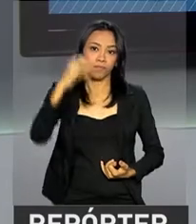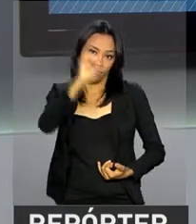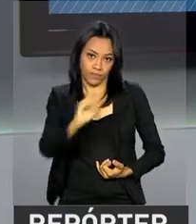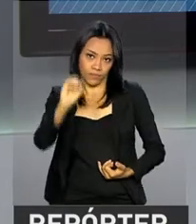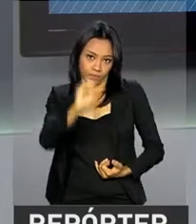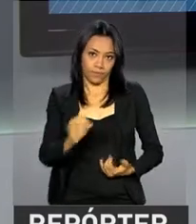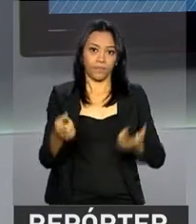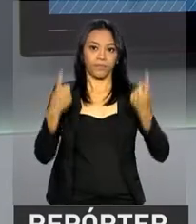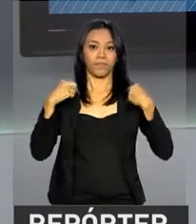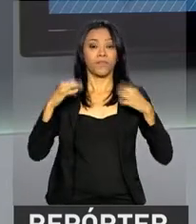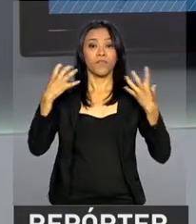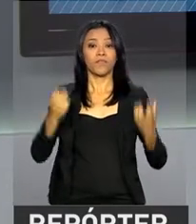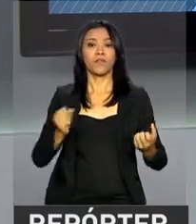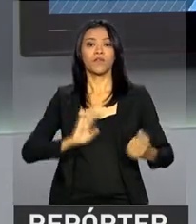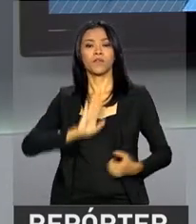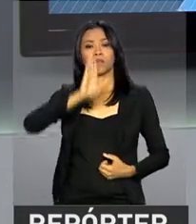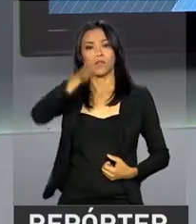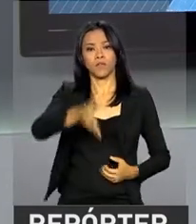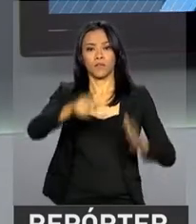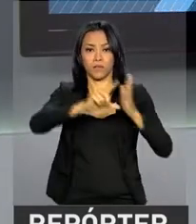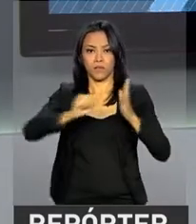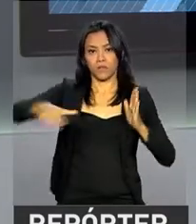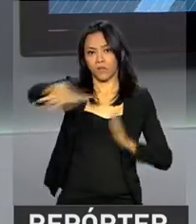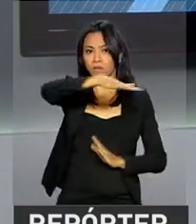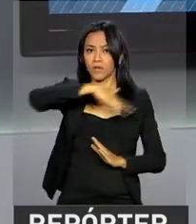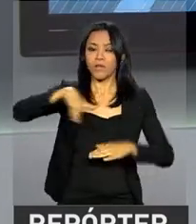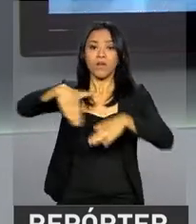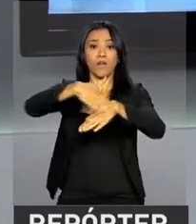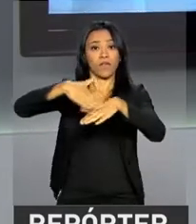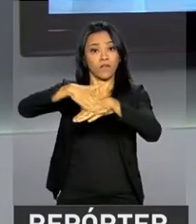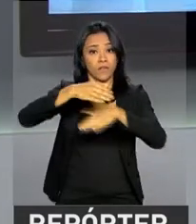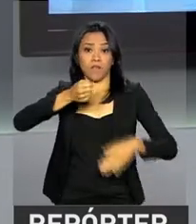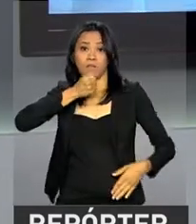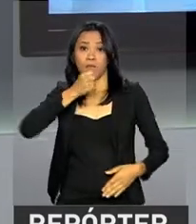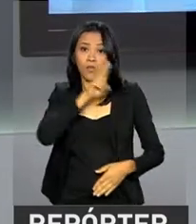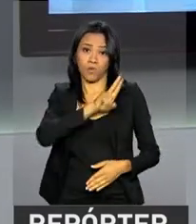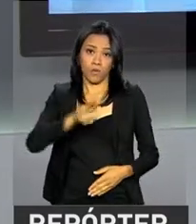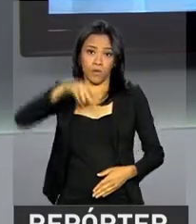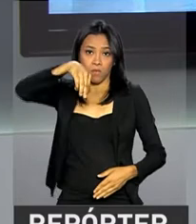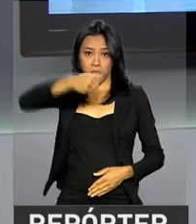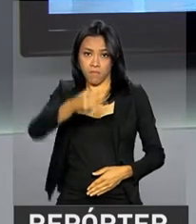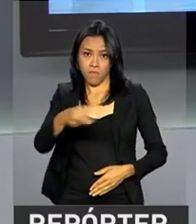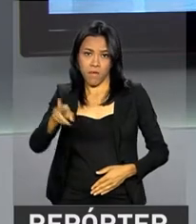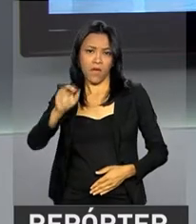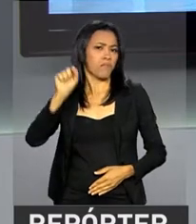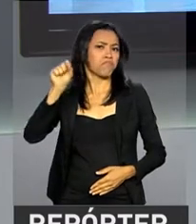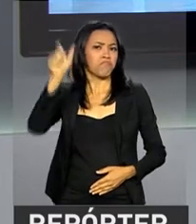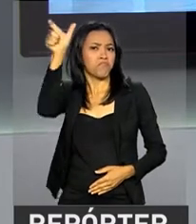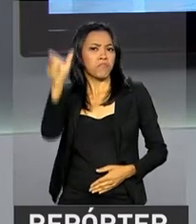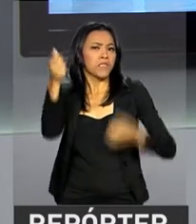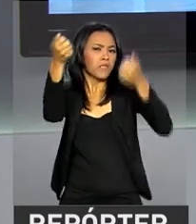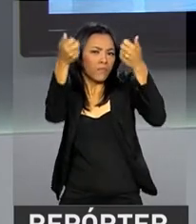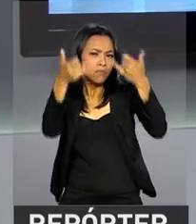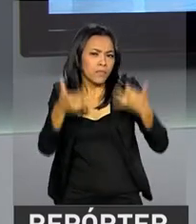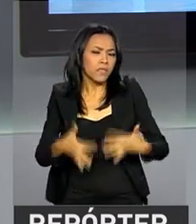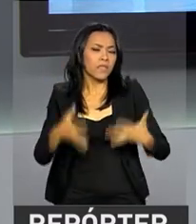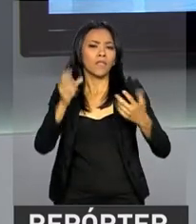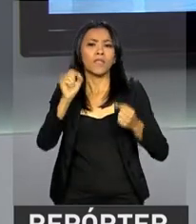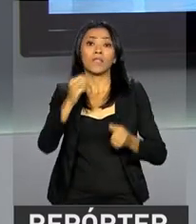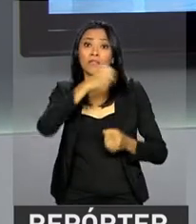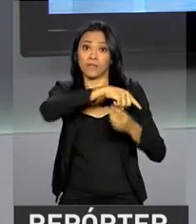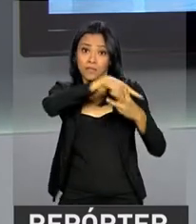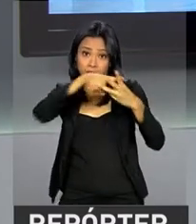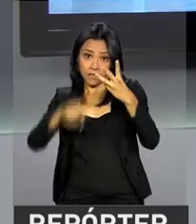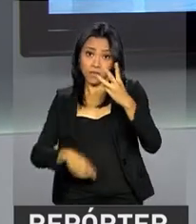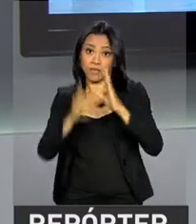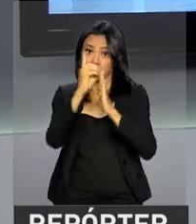outubro. Vamos ao Palácio do Planalto conversar com a repórter Mara Kenupi. Ela traz para a gente os detalhes de três decretos presidenciais que tratam